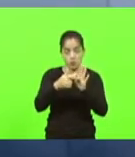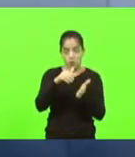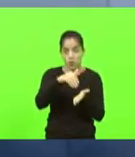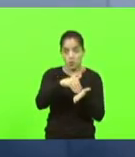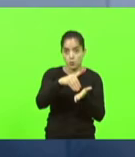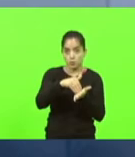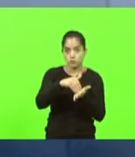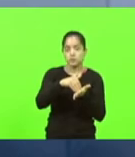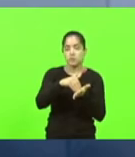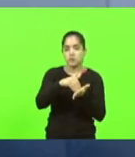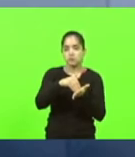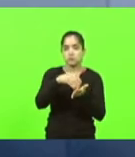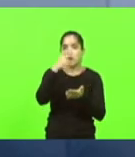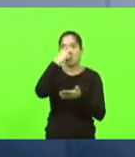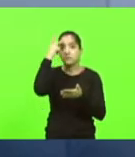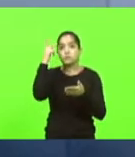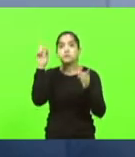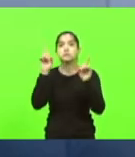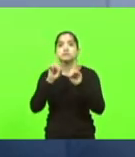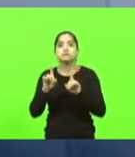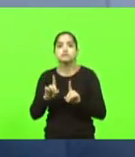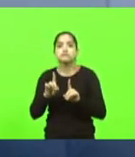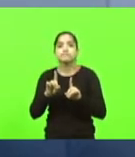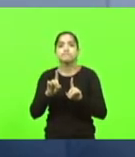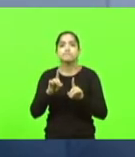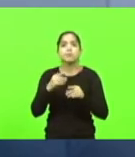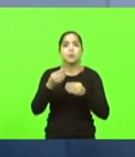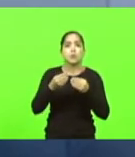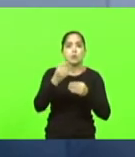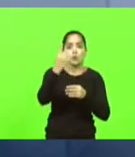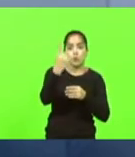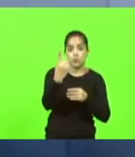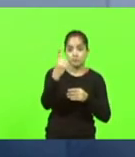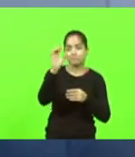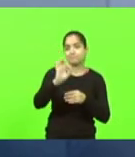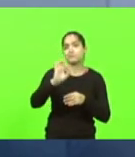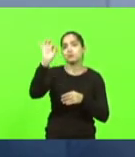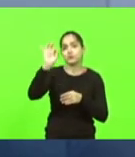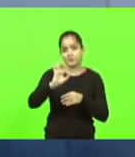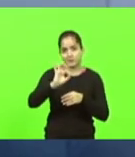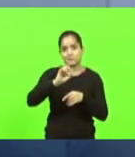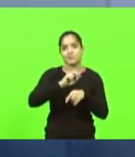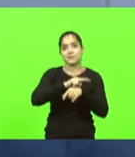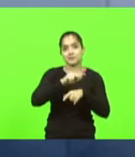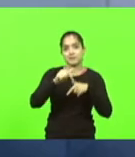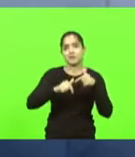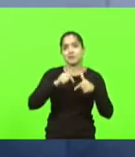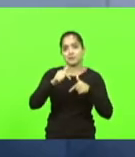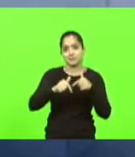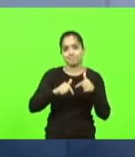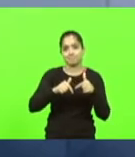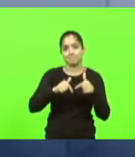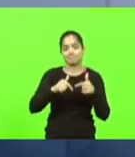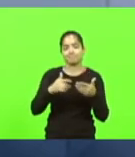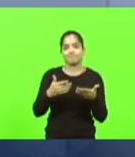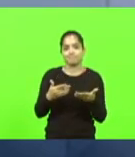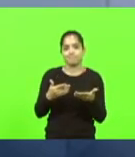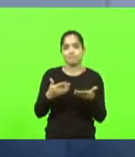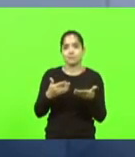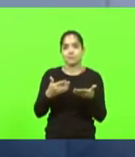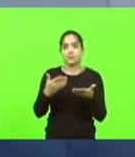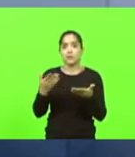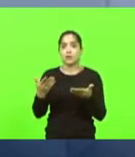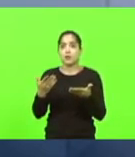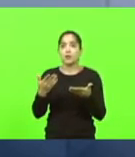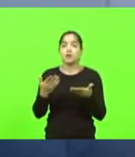pessoas com deficiência ocupam apenas 1% as vagas formais de emprego no país. Em que pese existam pessoas com